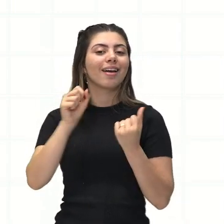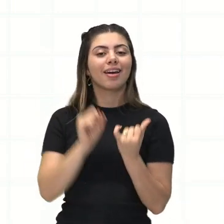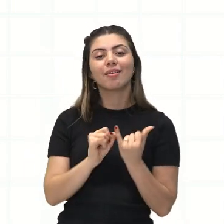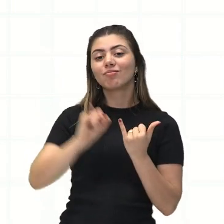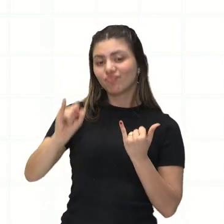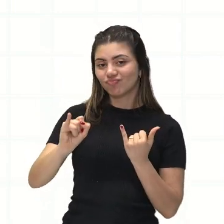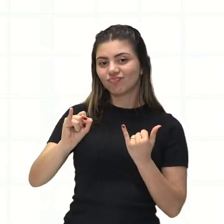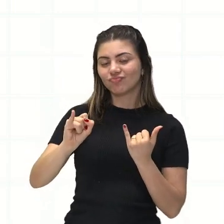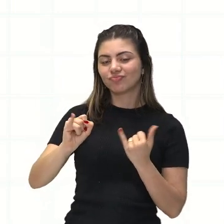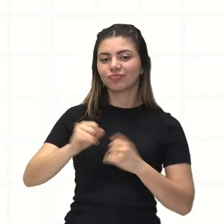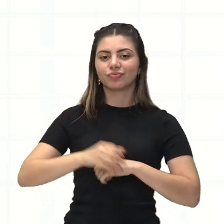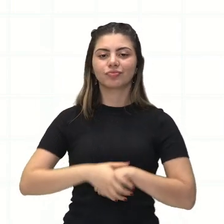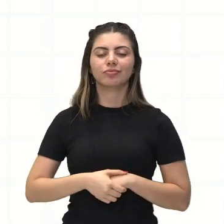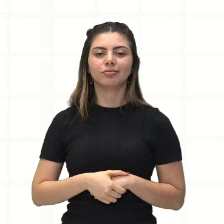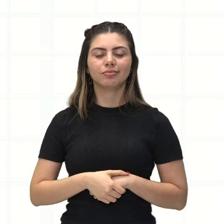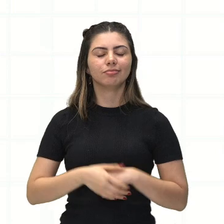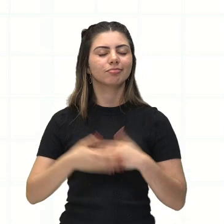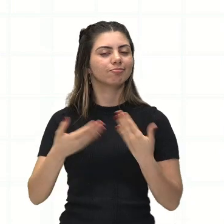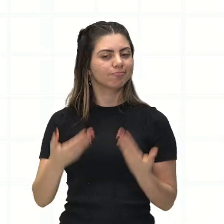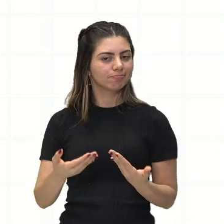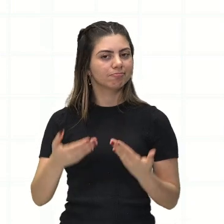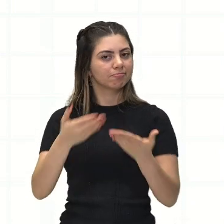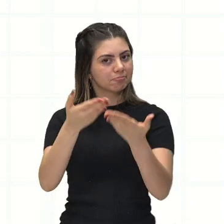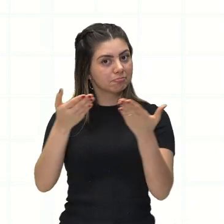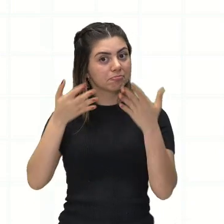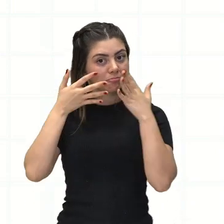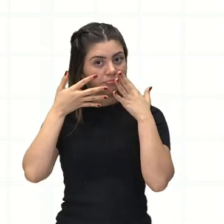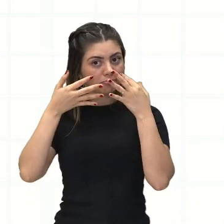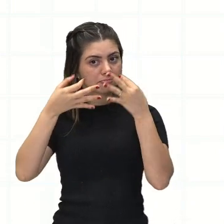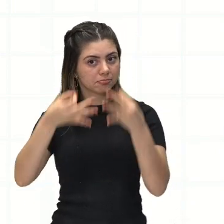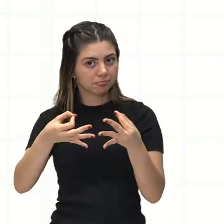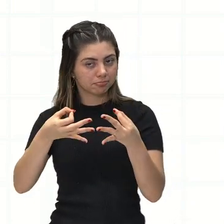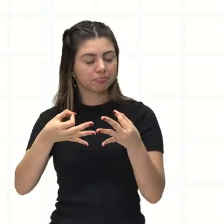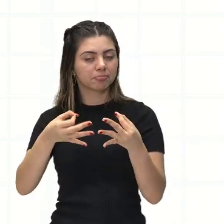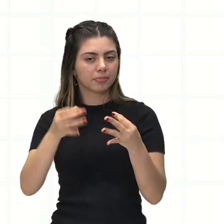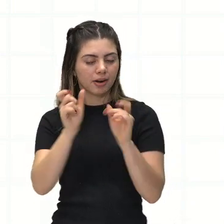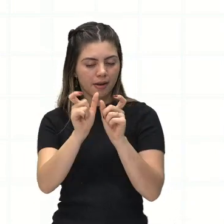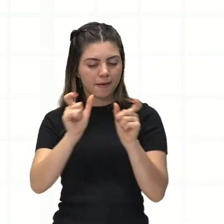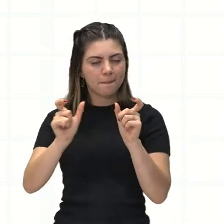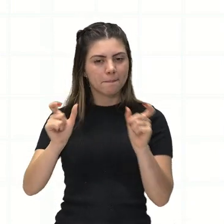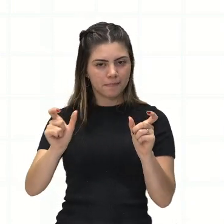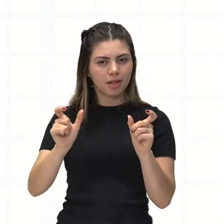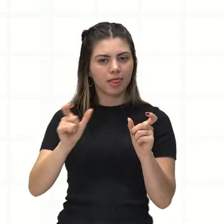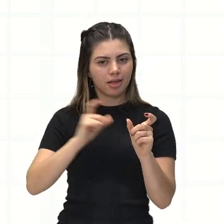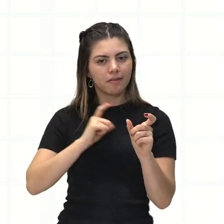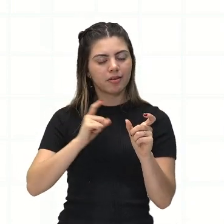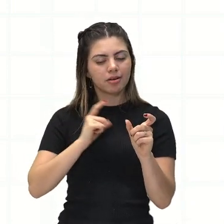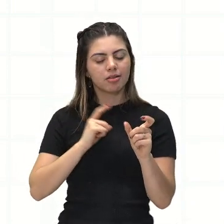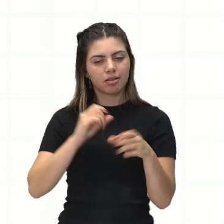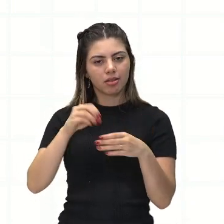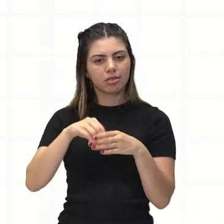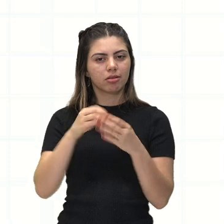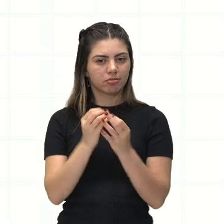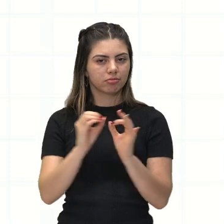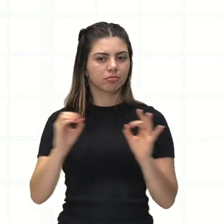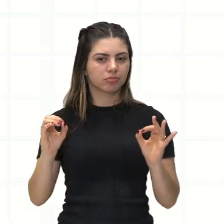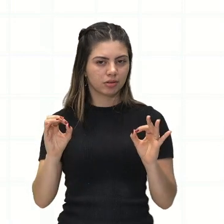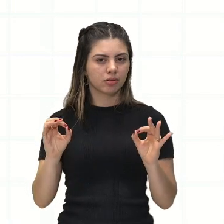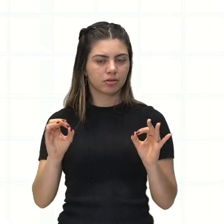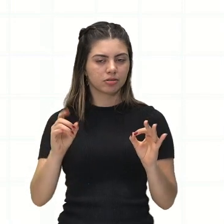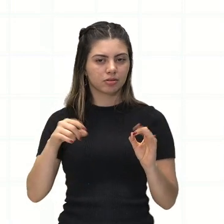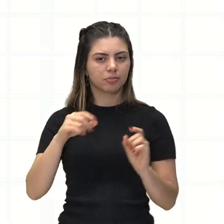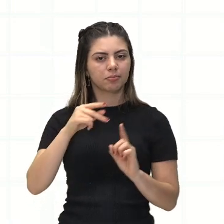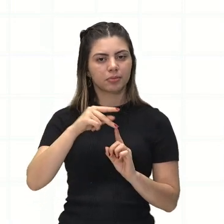indireto. Muito atentos a essas palavrinhas, as nossas